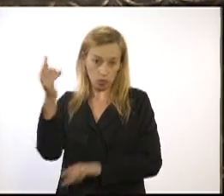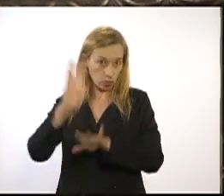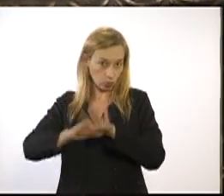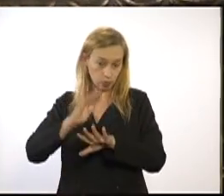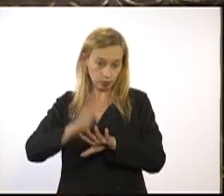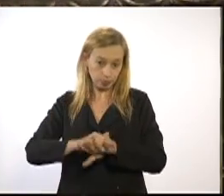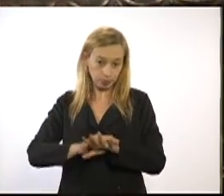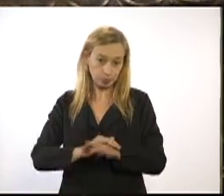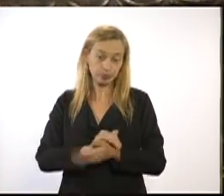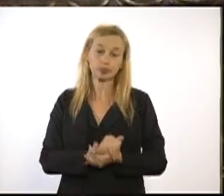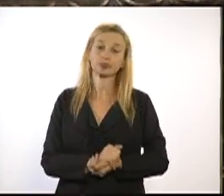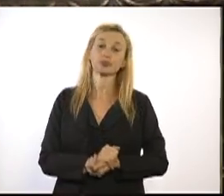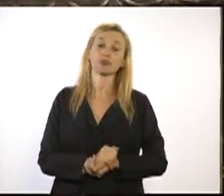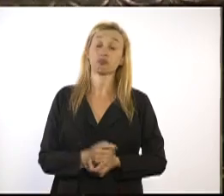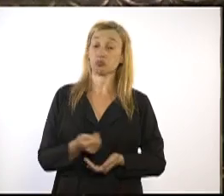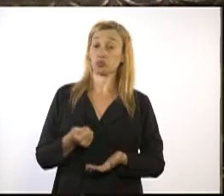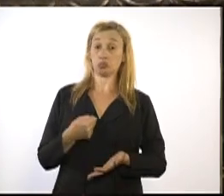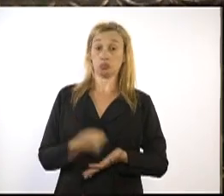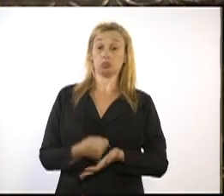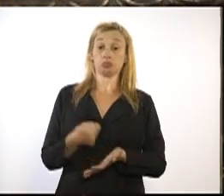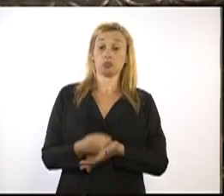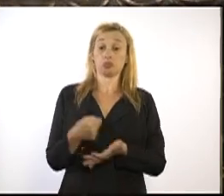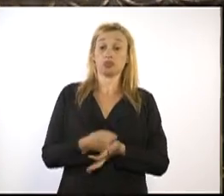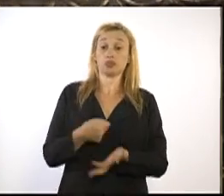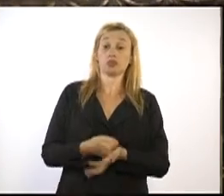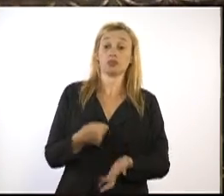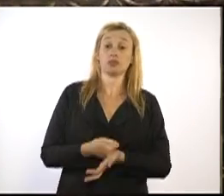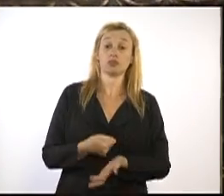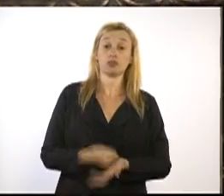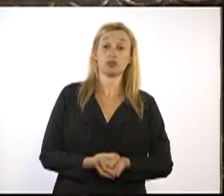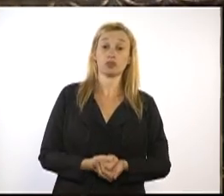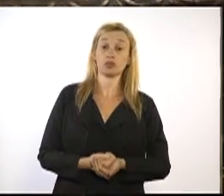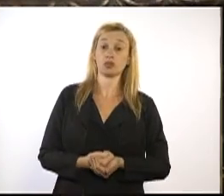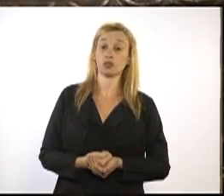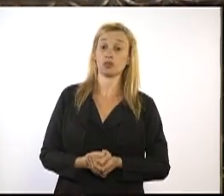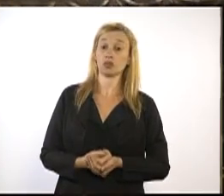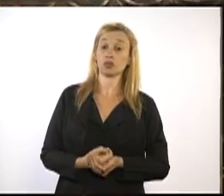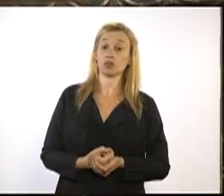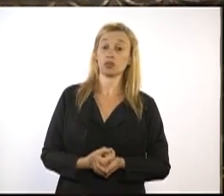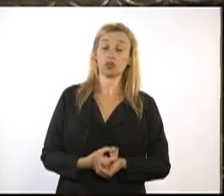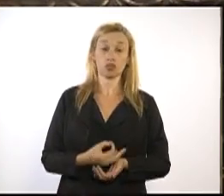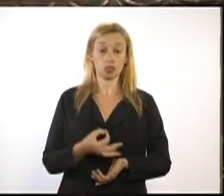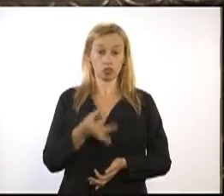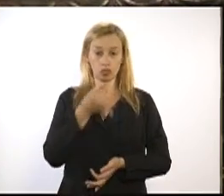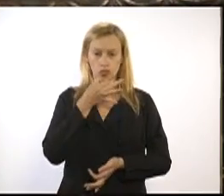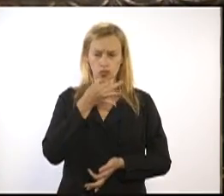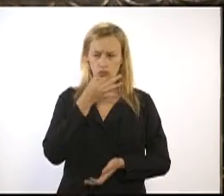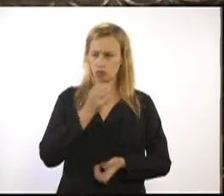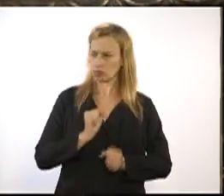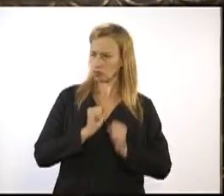são autoritários nas suas relações de